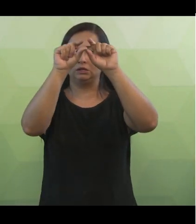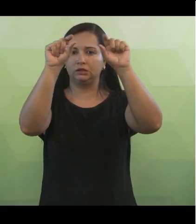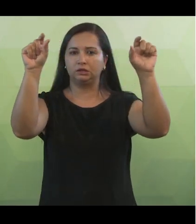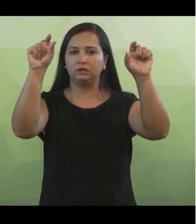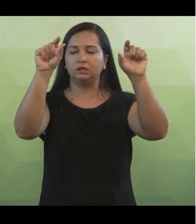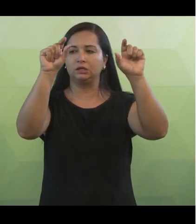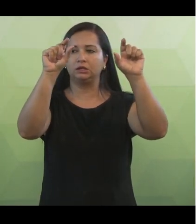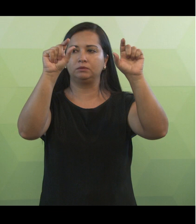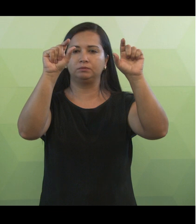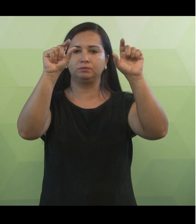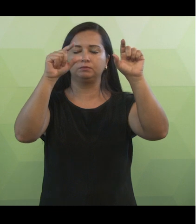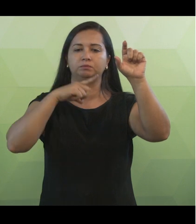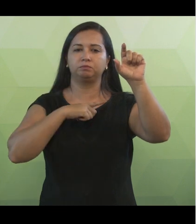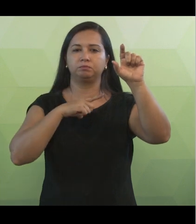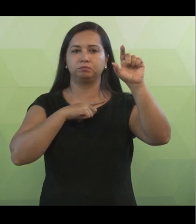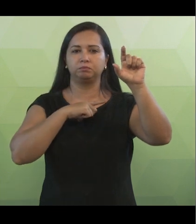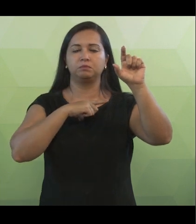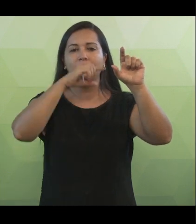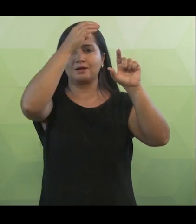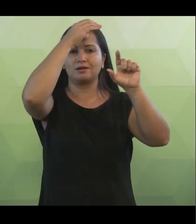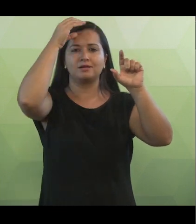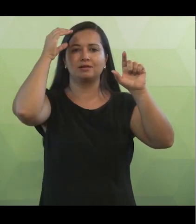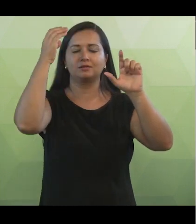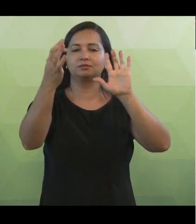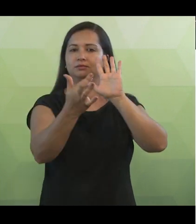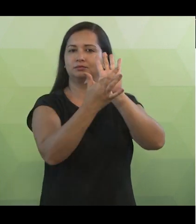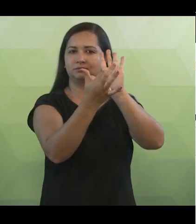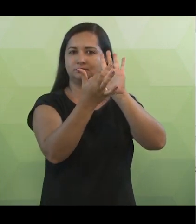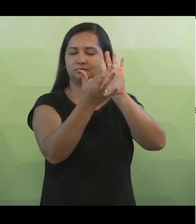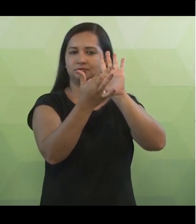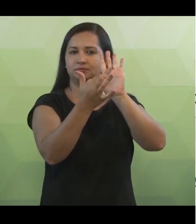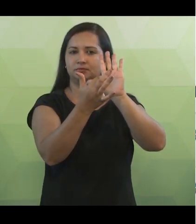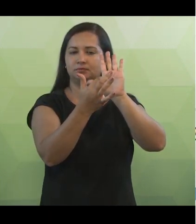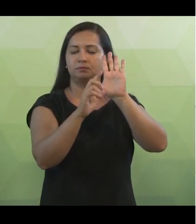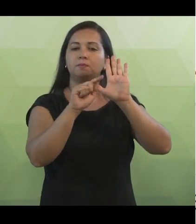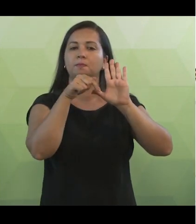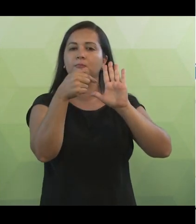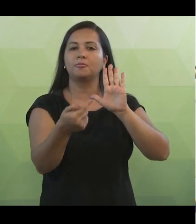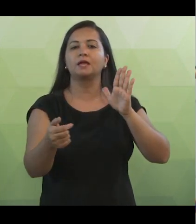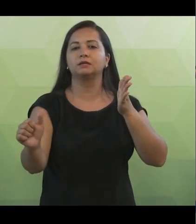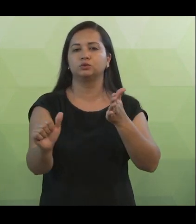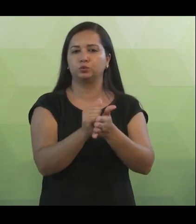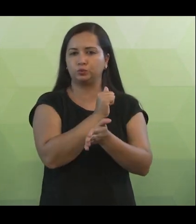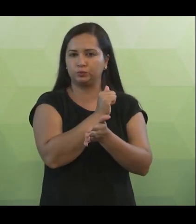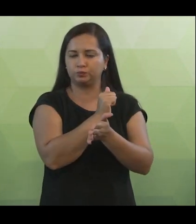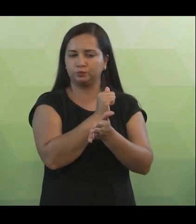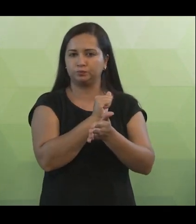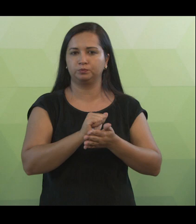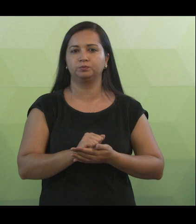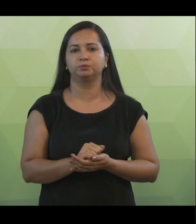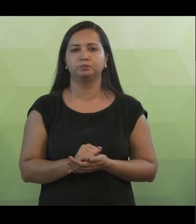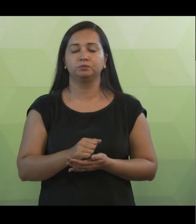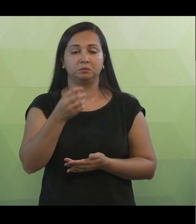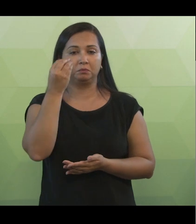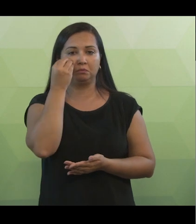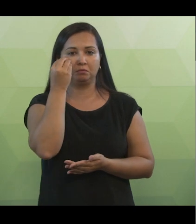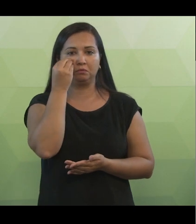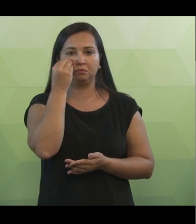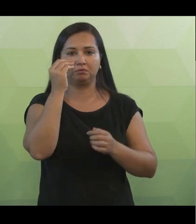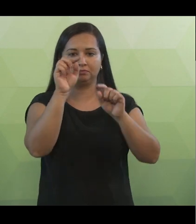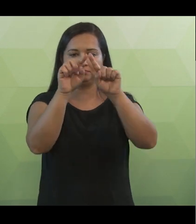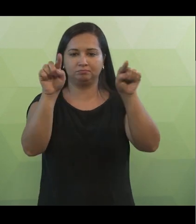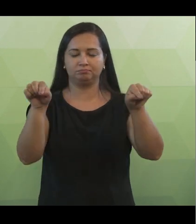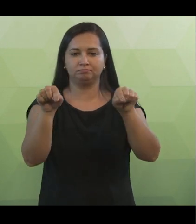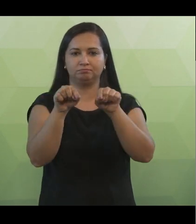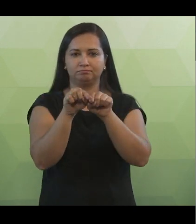aplicação. Clique no botão Clientes e agora clique na opção Excluir. Irá aparecer essa tela